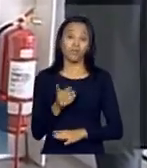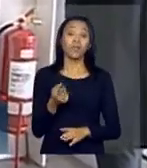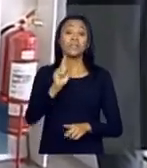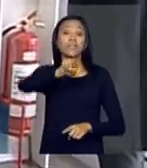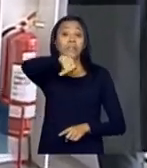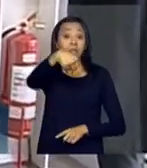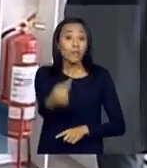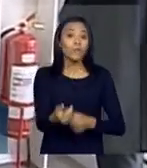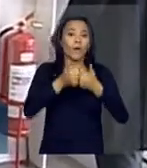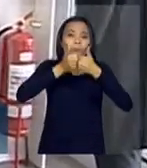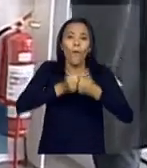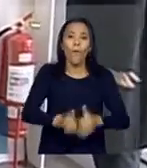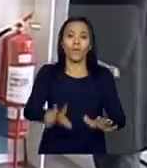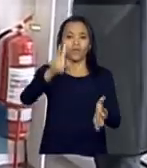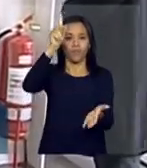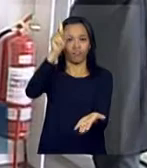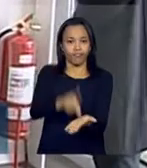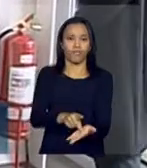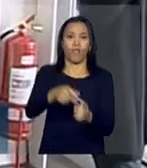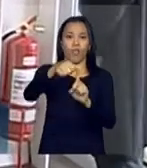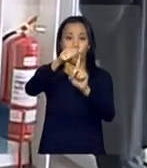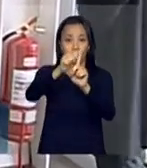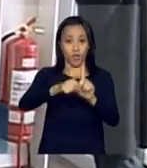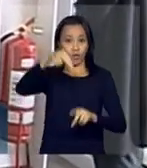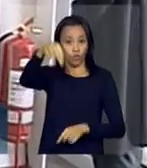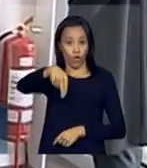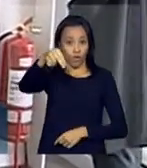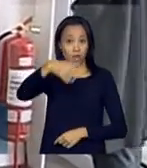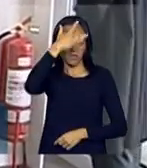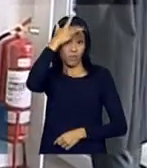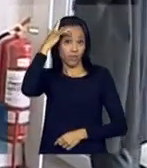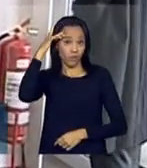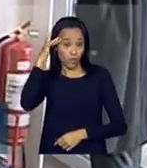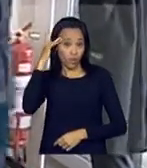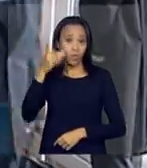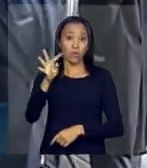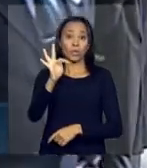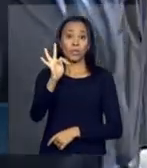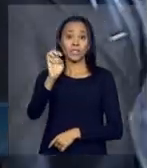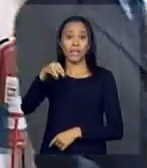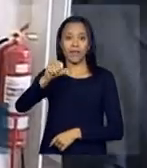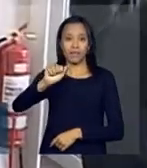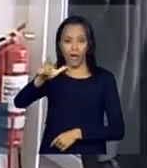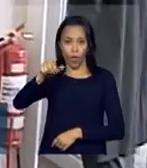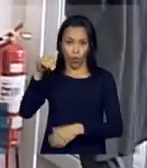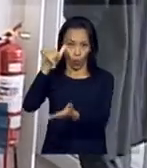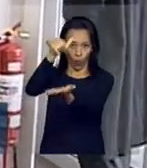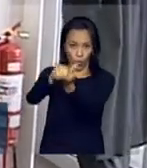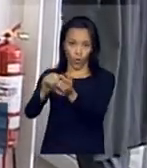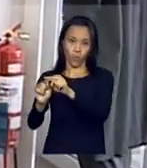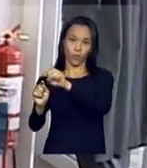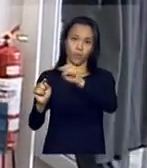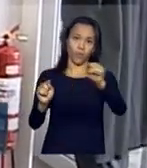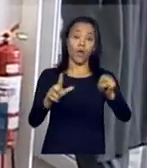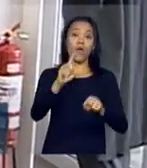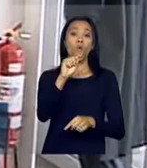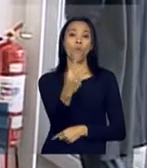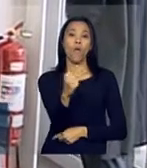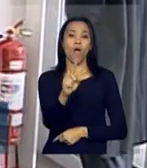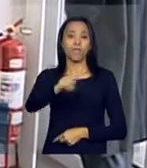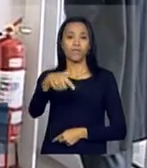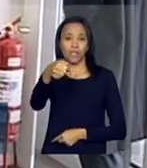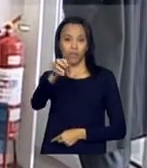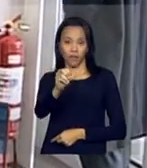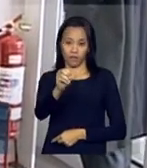para começar em novembro. Os usuários que embarcarem no terminal junto ao aeroporto vão pagar pela passagem R$